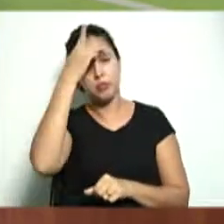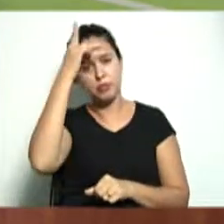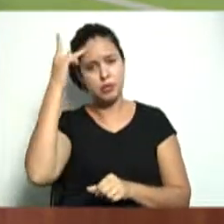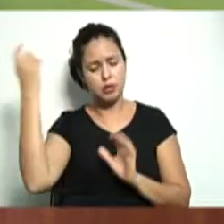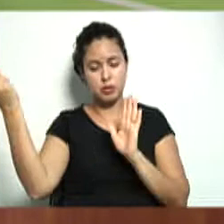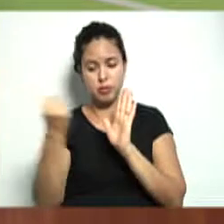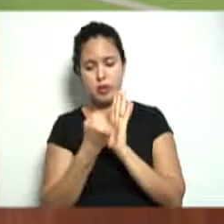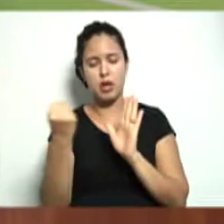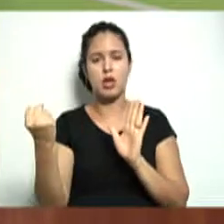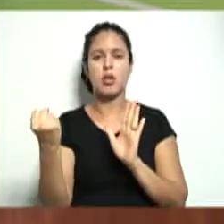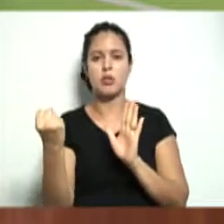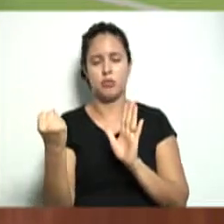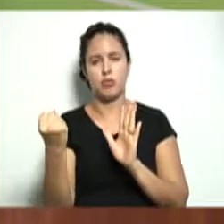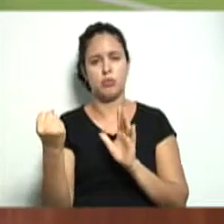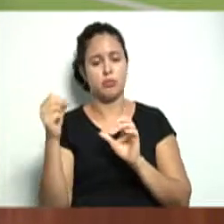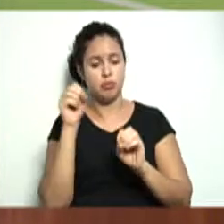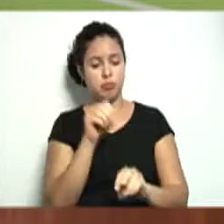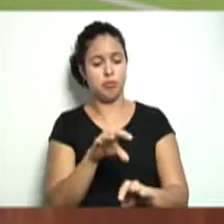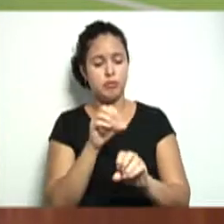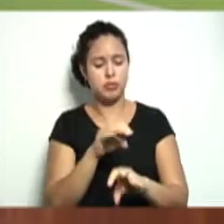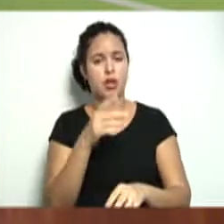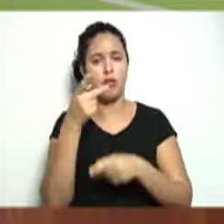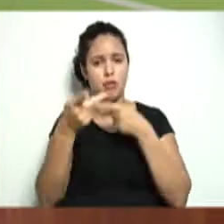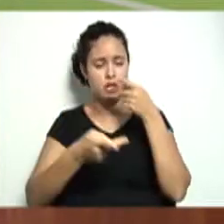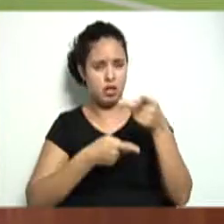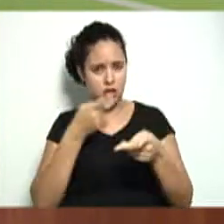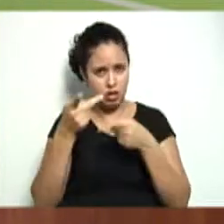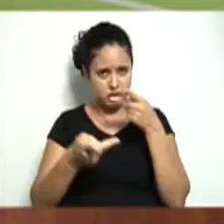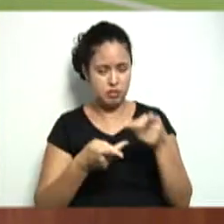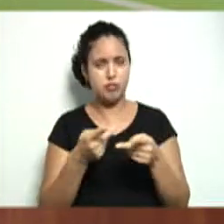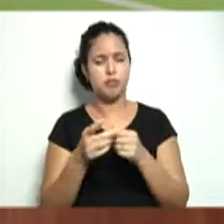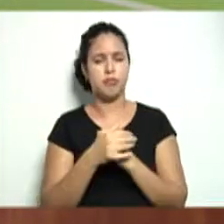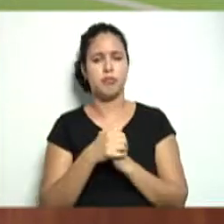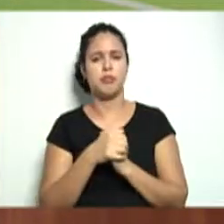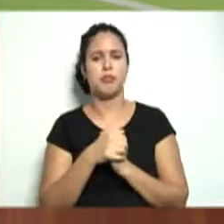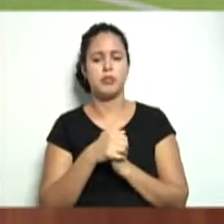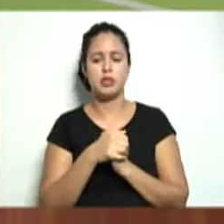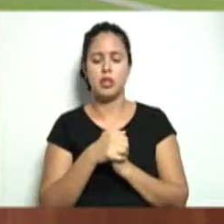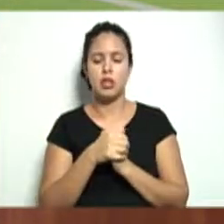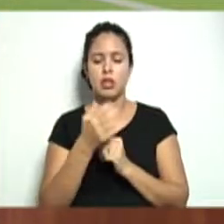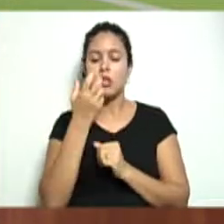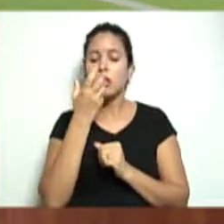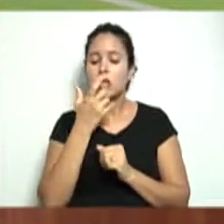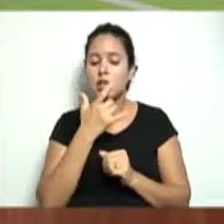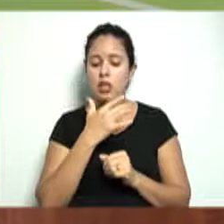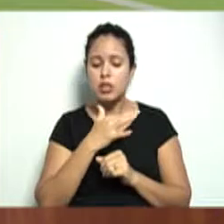te ensinando a falar. Você não sabia falar? Alguém chegou assim, fala, pá,